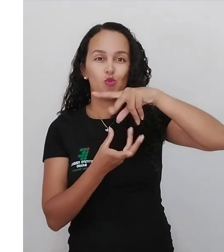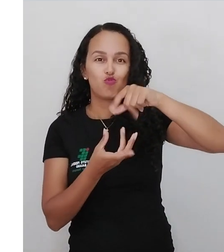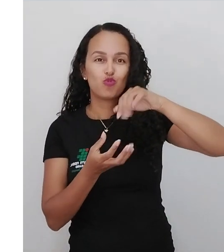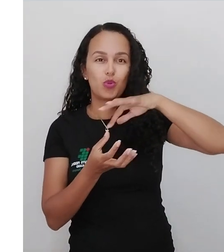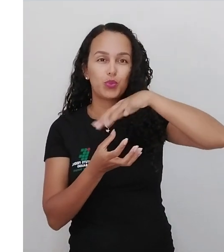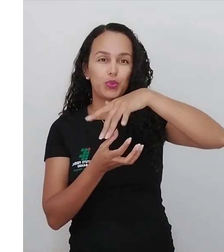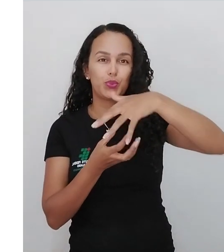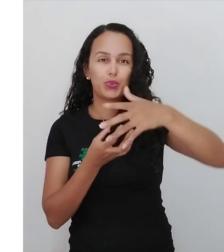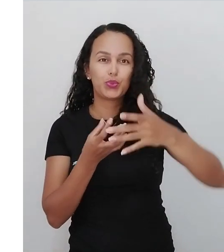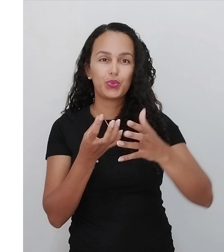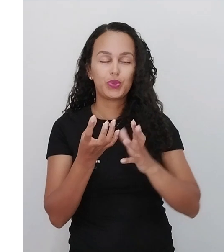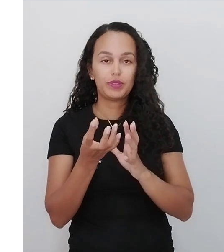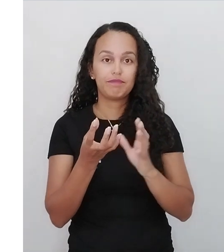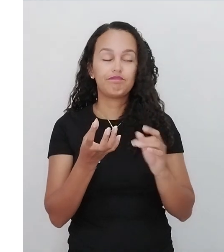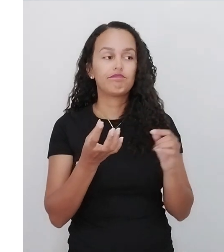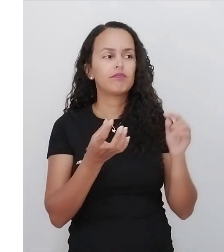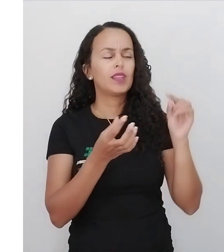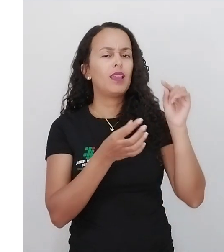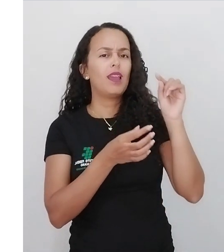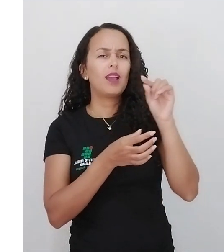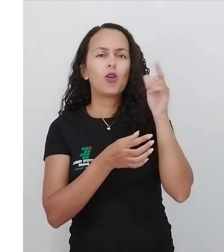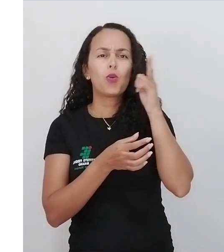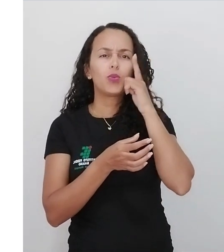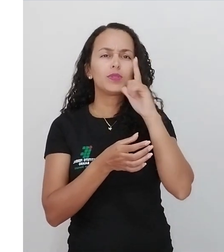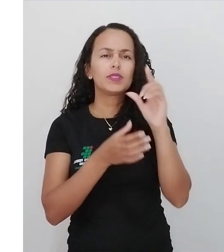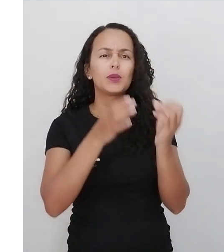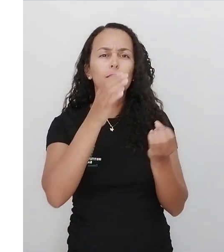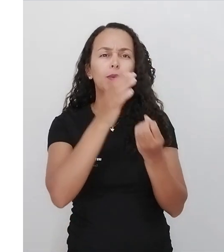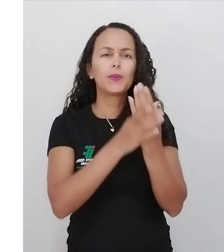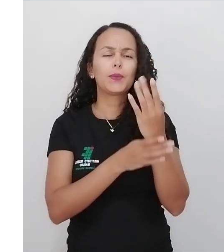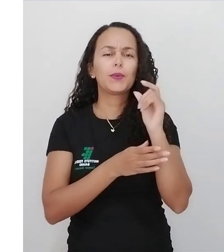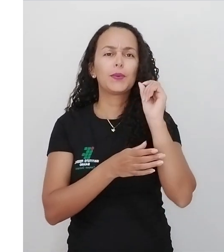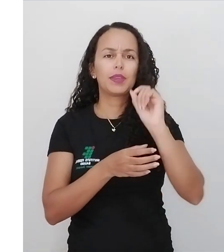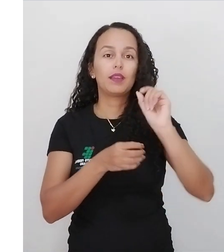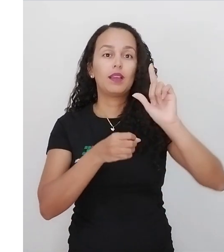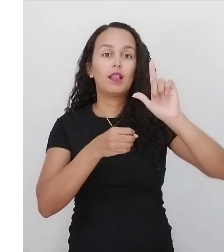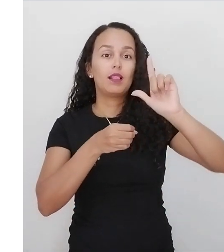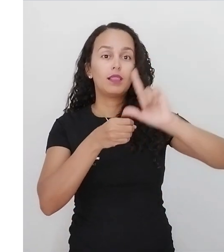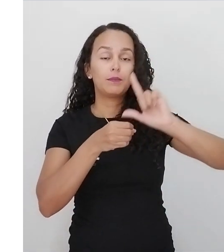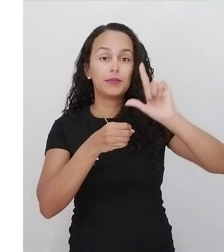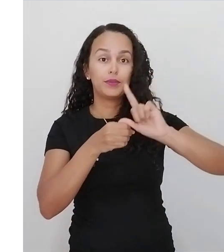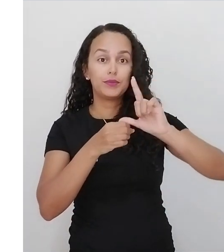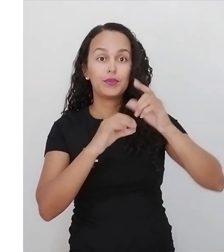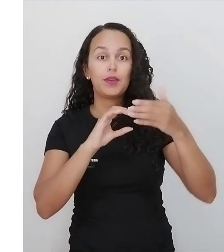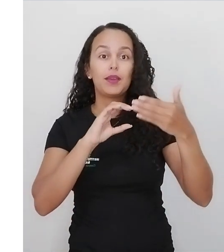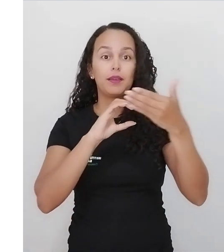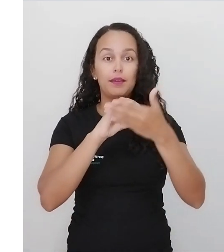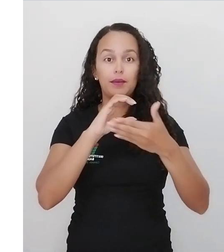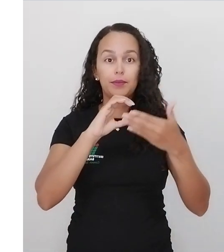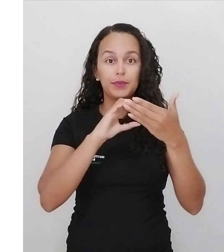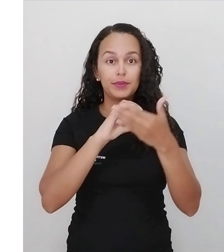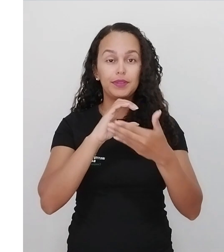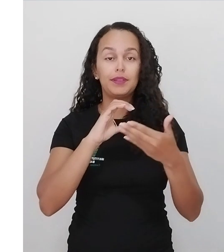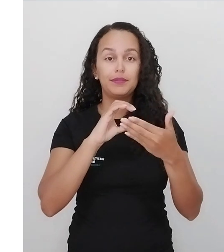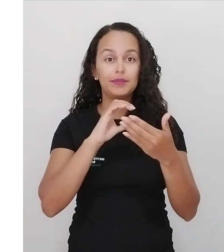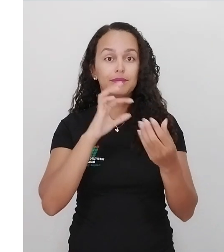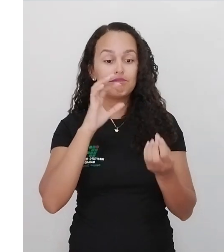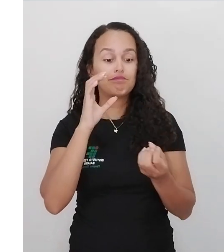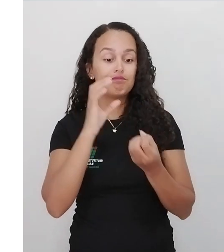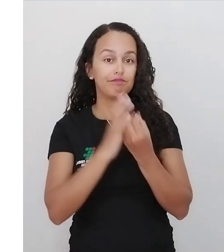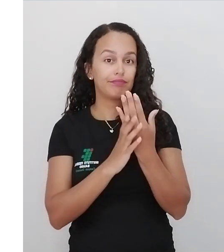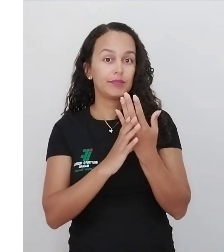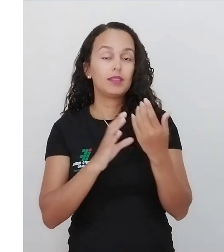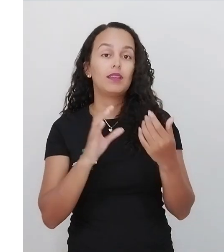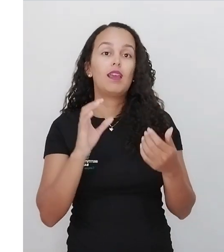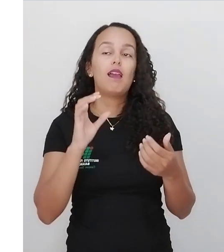produzidos. Né? Lipídios, que são as gorduras, carboidratos, que são moléculas de energia, e nucleotídeos, que são as unidades que